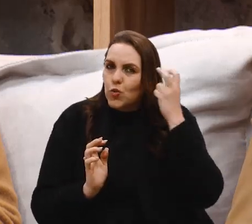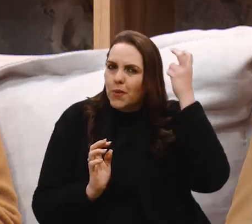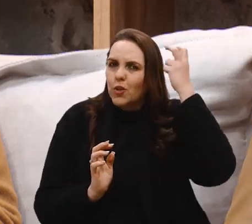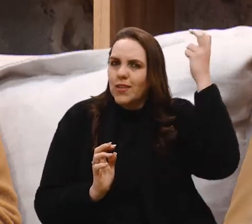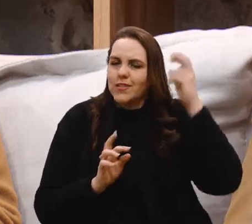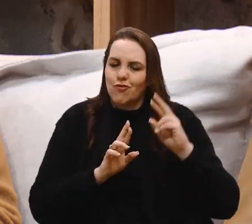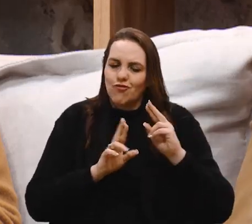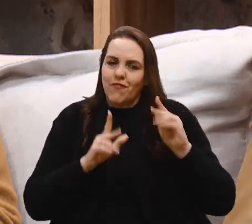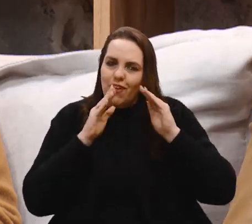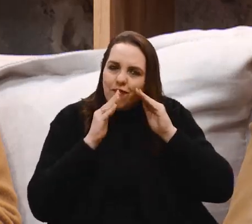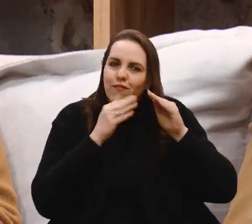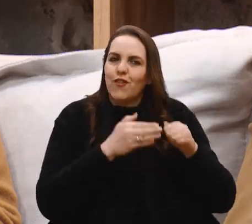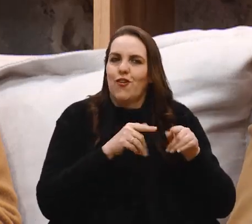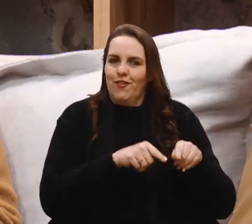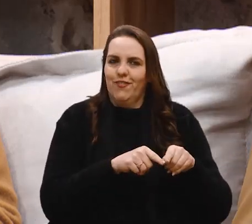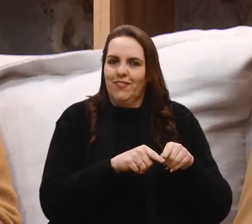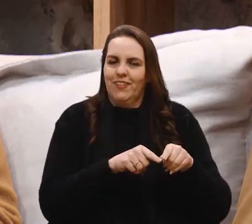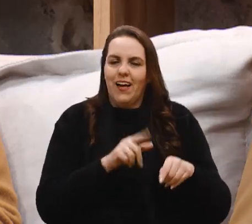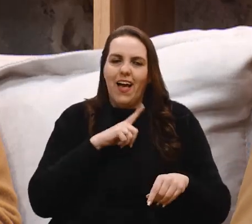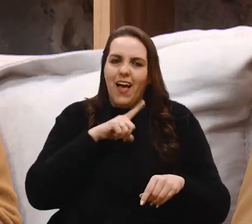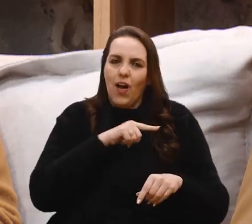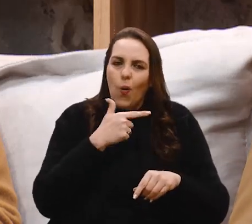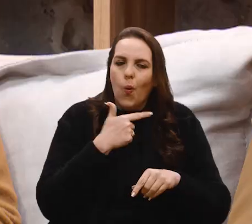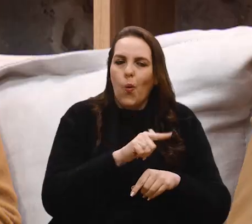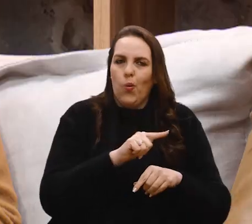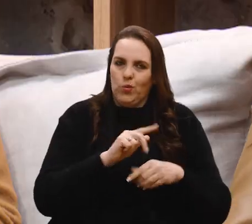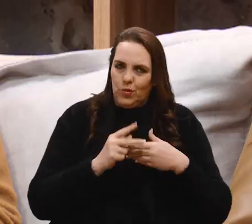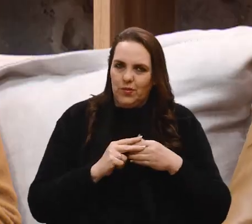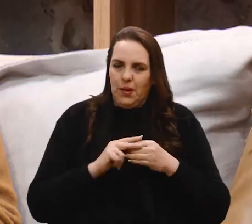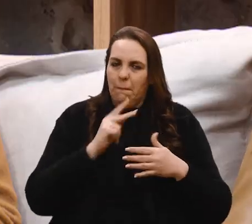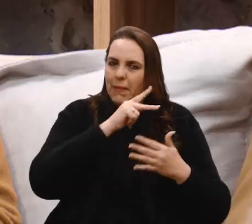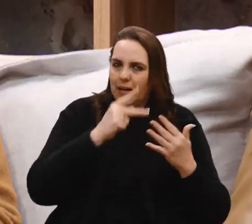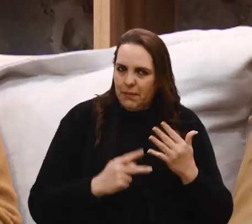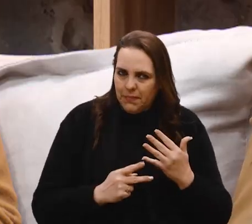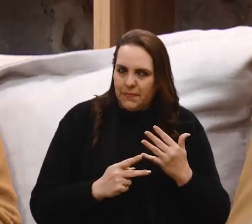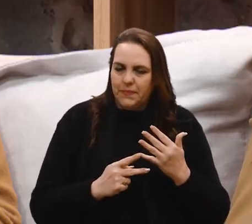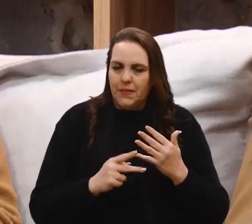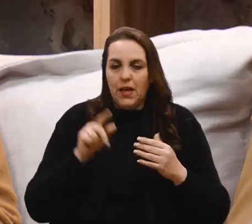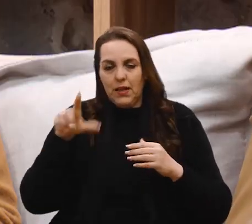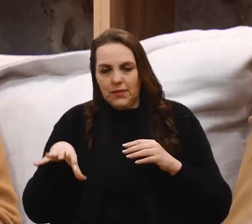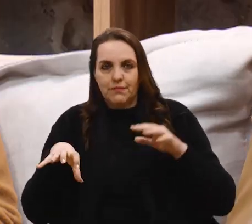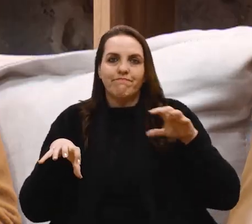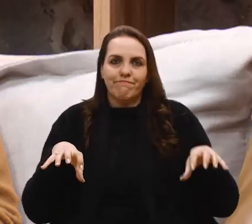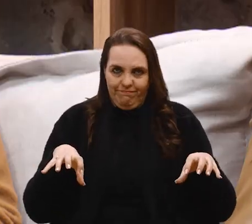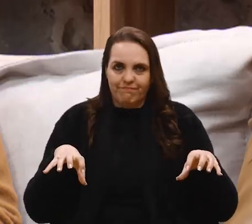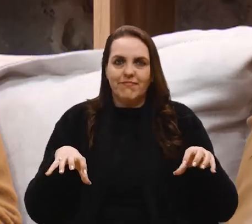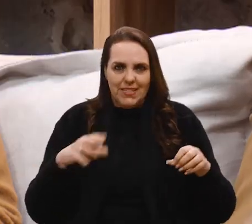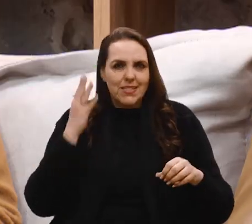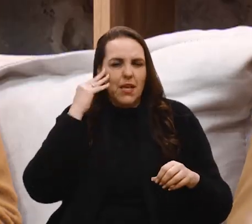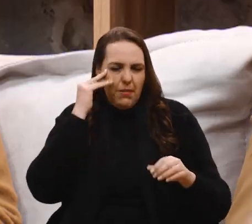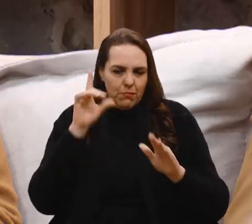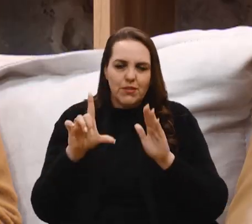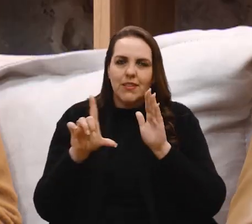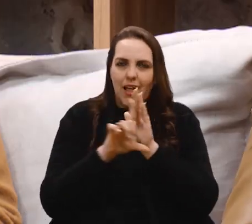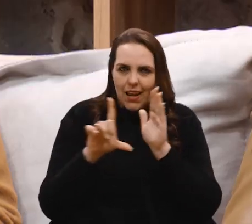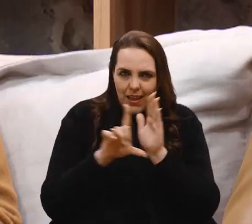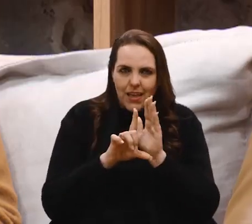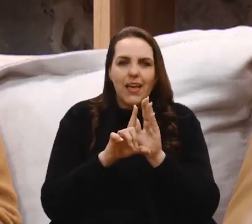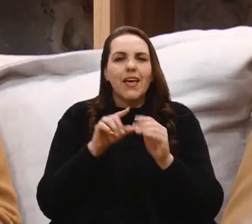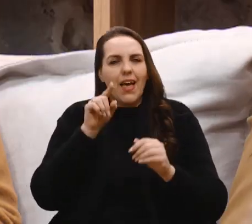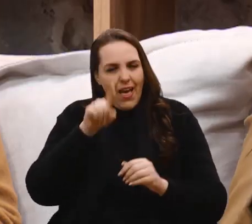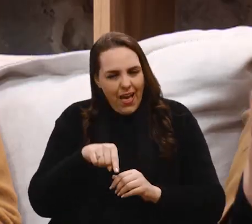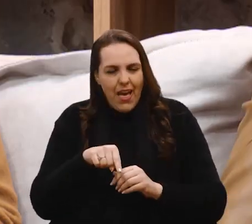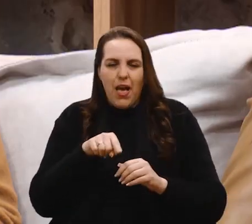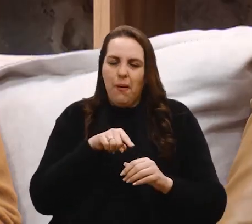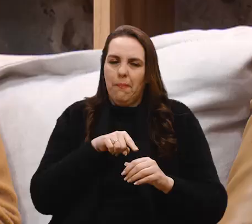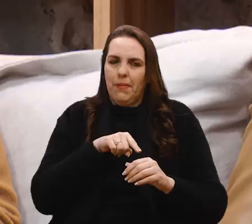um outro olhar, né? Ela já tem um outro parâmetro. Ainda que as duas, né? Sabemos que legalmente existiu uma briga